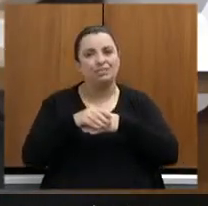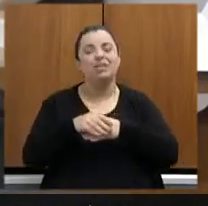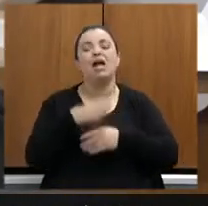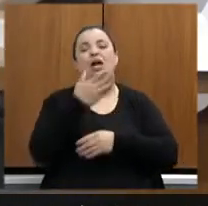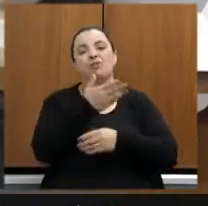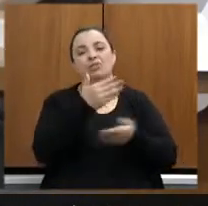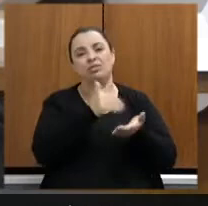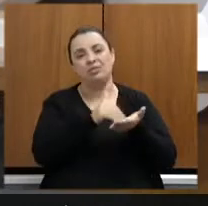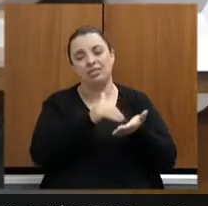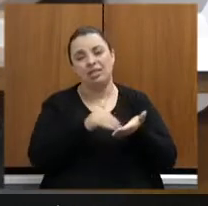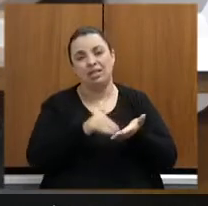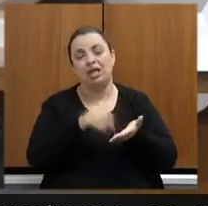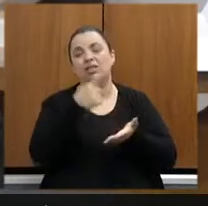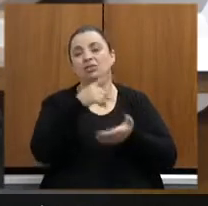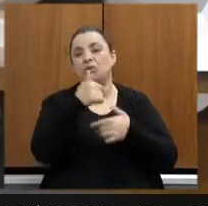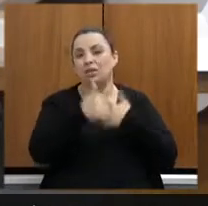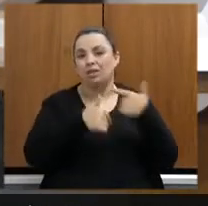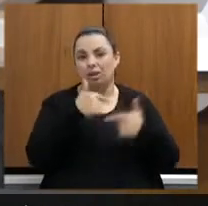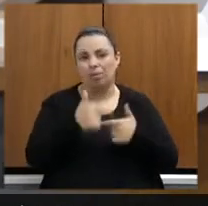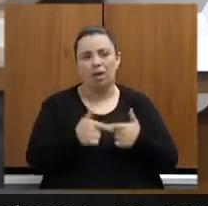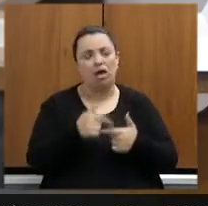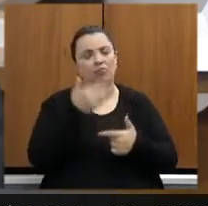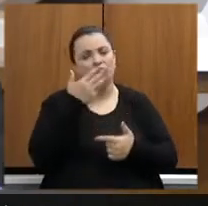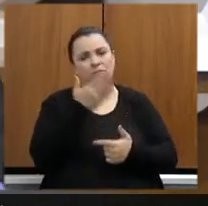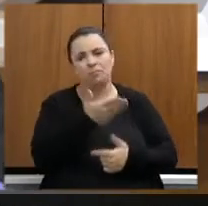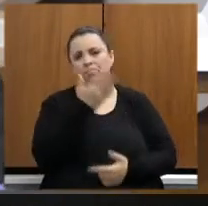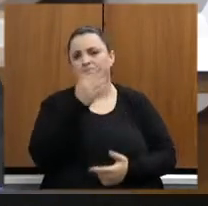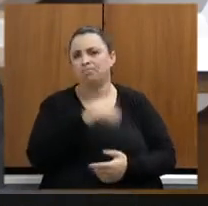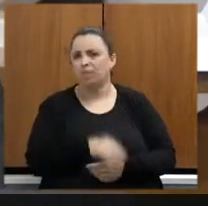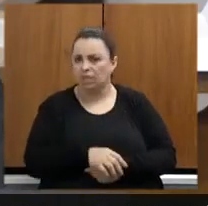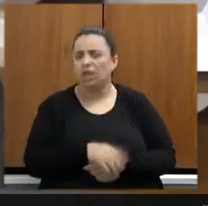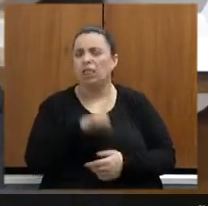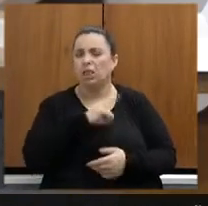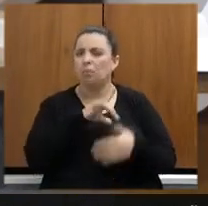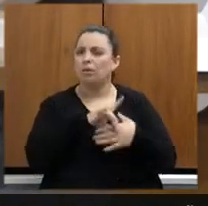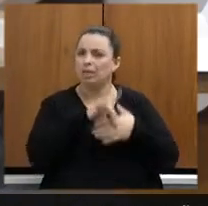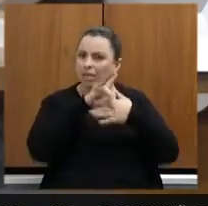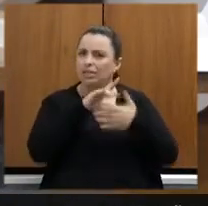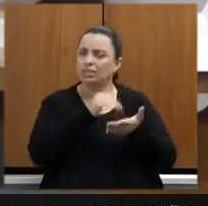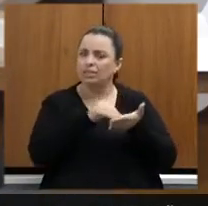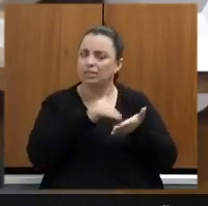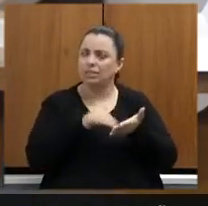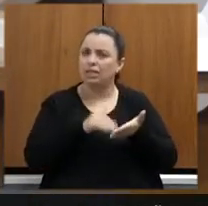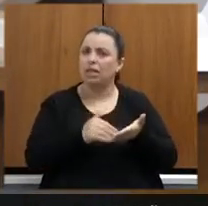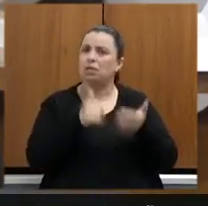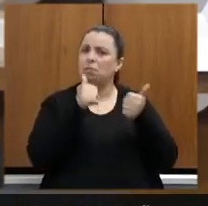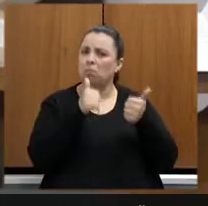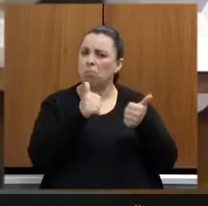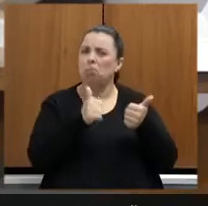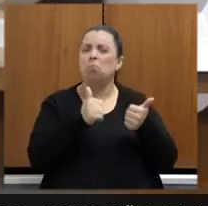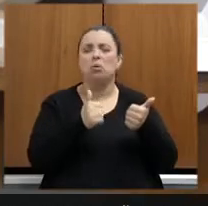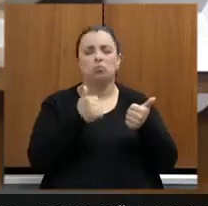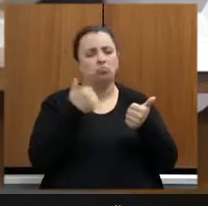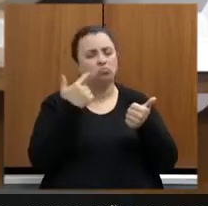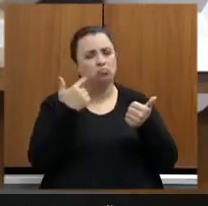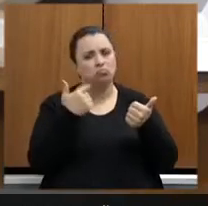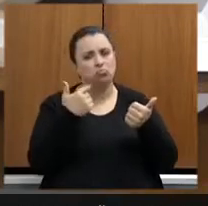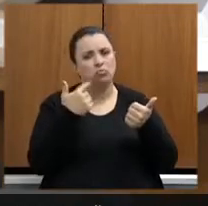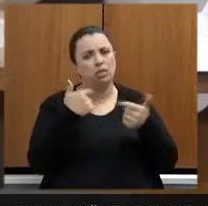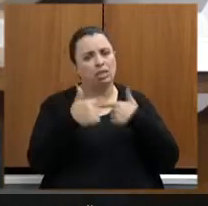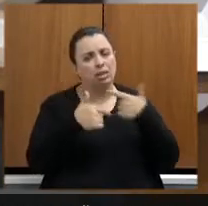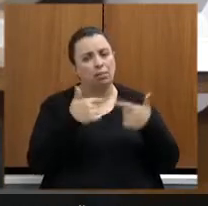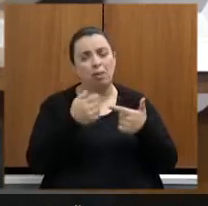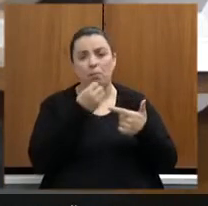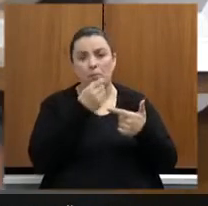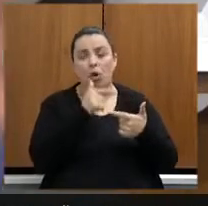pelo trabalho que está sendo feito para ser estar fazer na frente da secretaria que a gente viu a secretaria extremamente